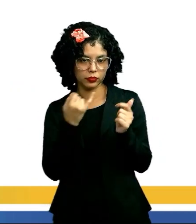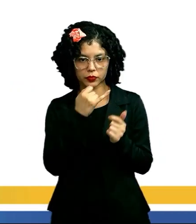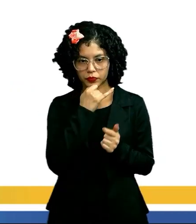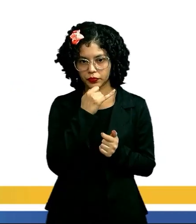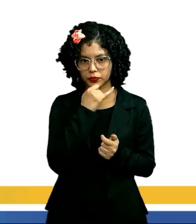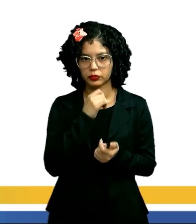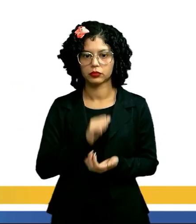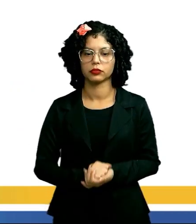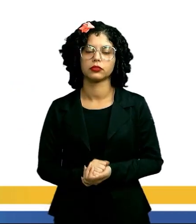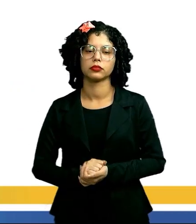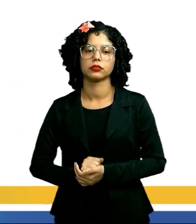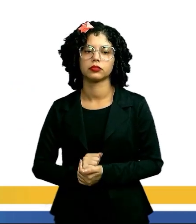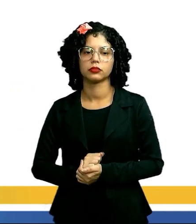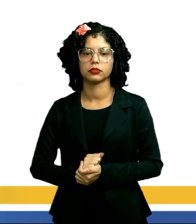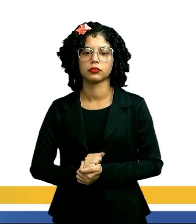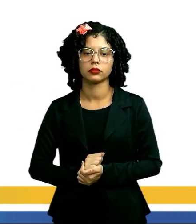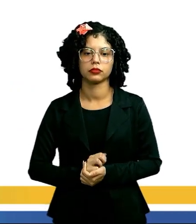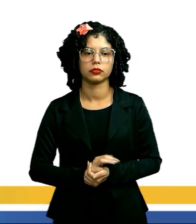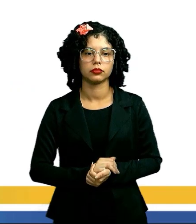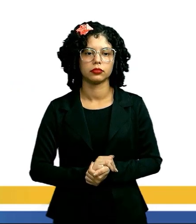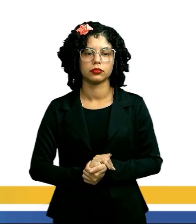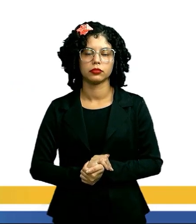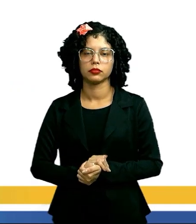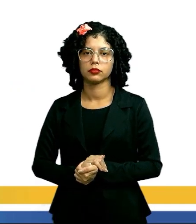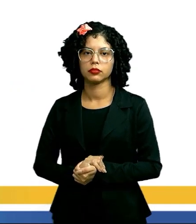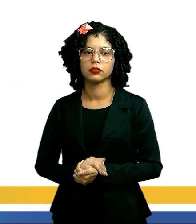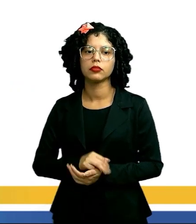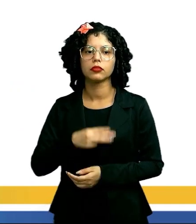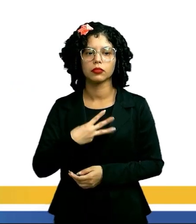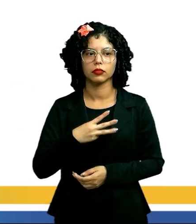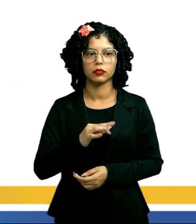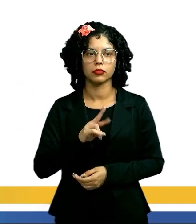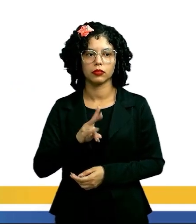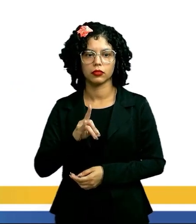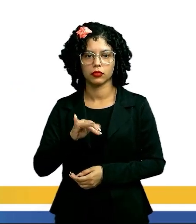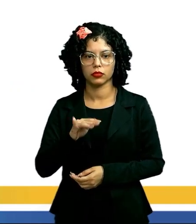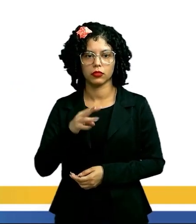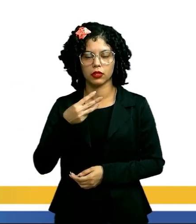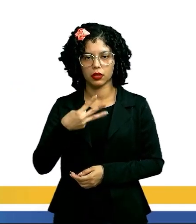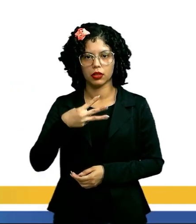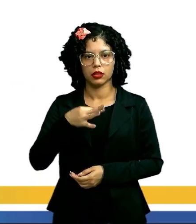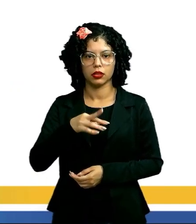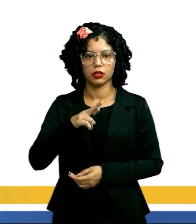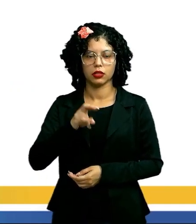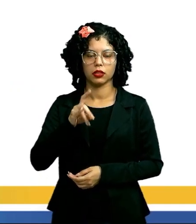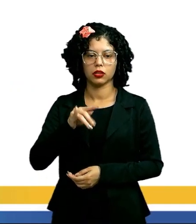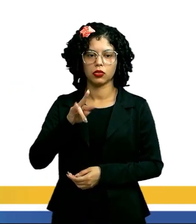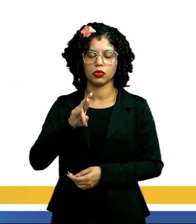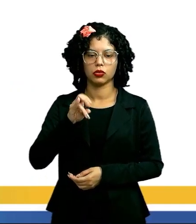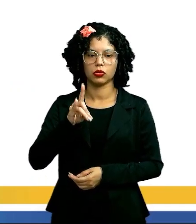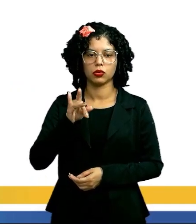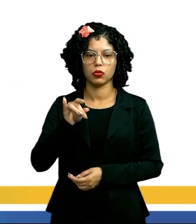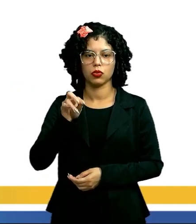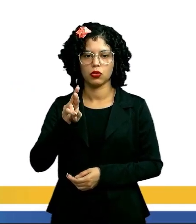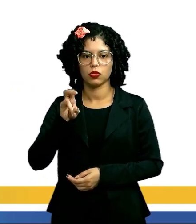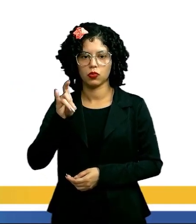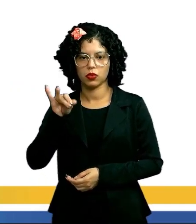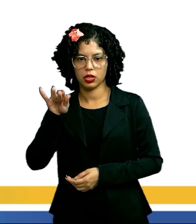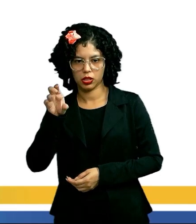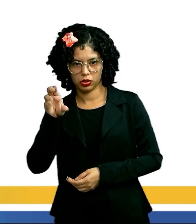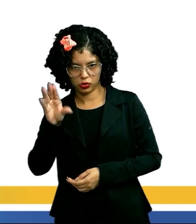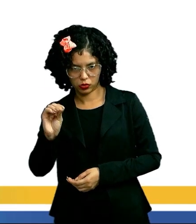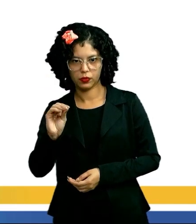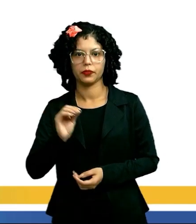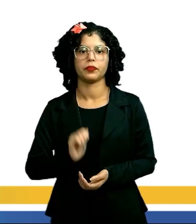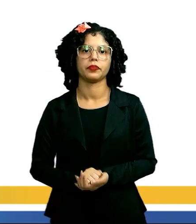de um nitrocomposto, que é o trinitrotolueno. Então, essa molécula, pessoal, ela é a molécula